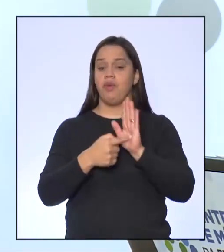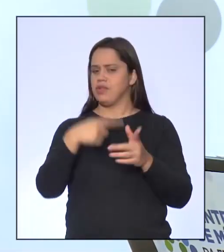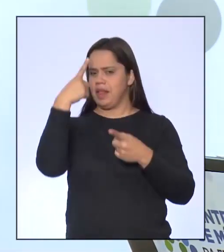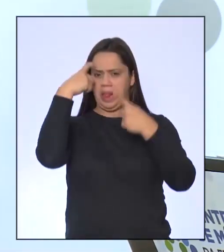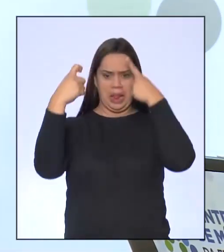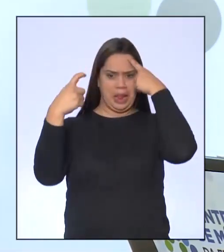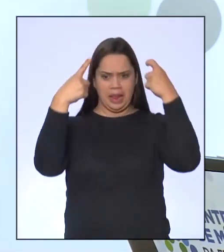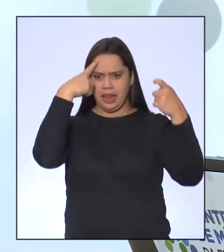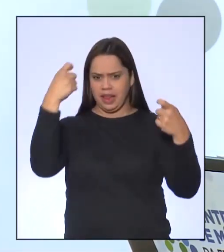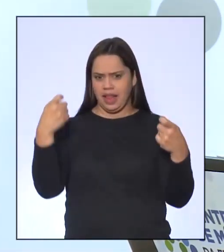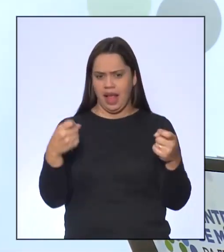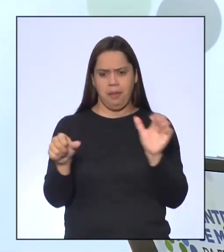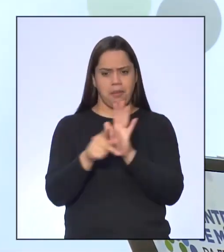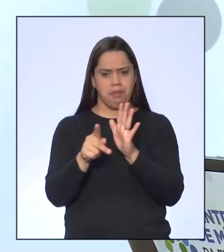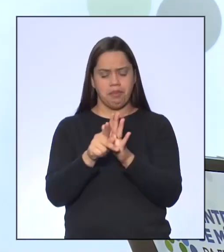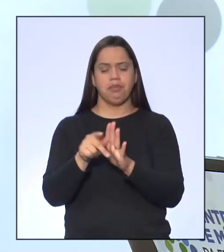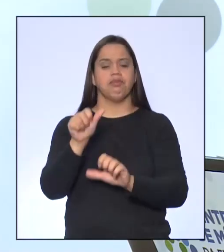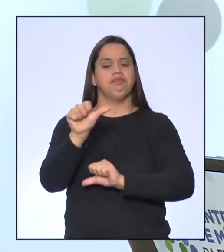né?